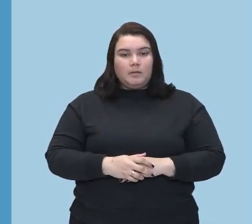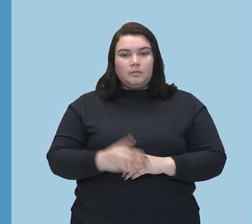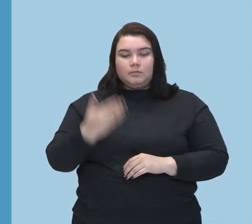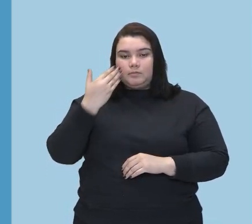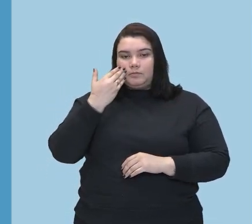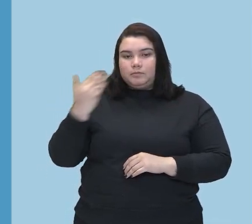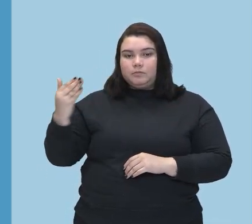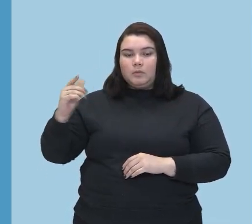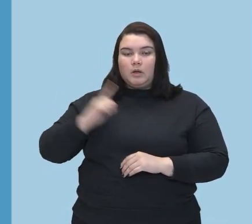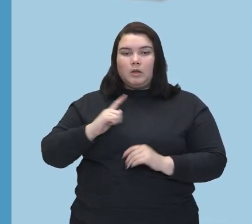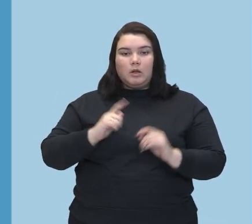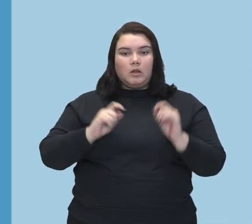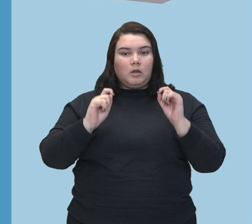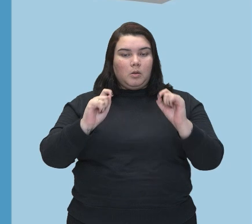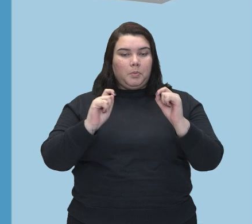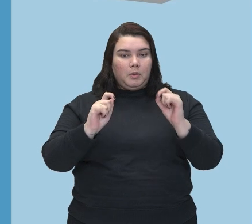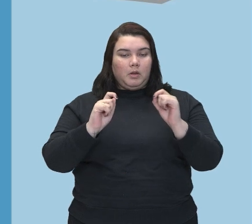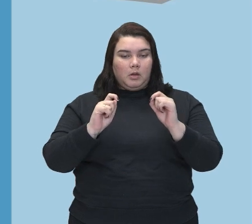ácido lático,